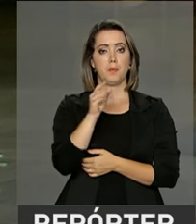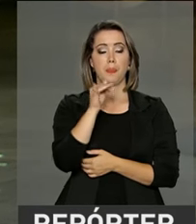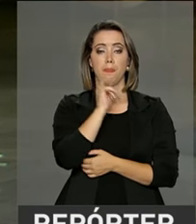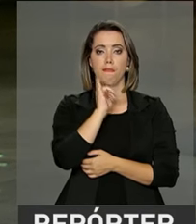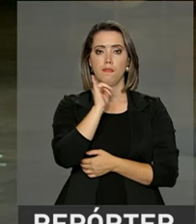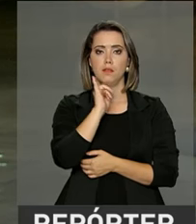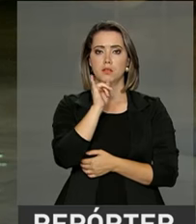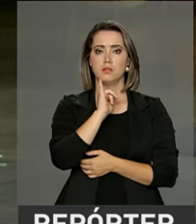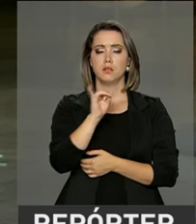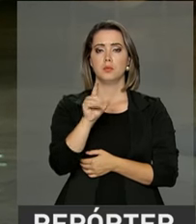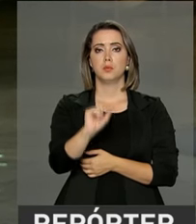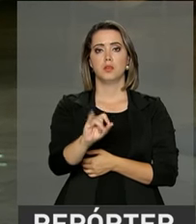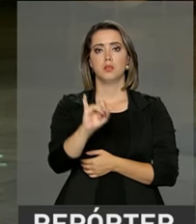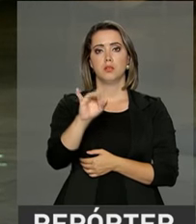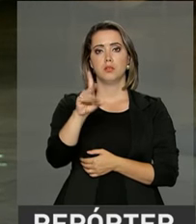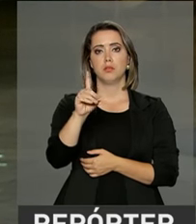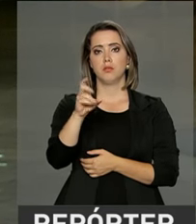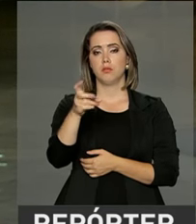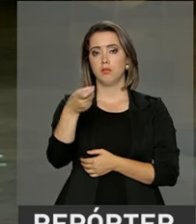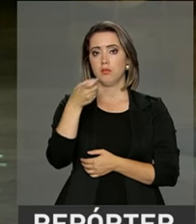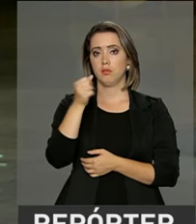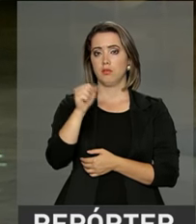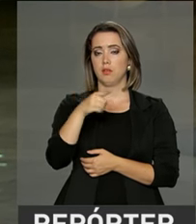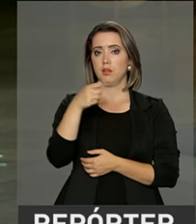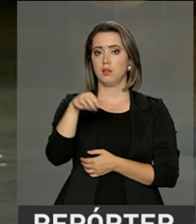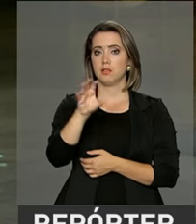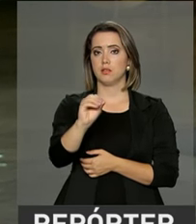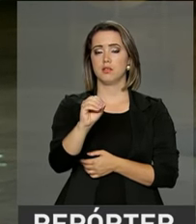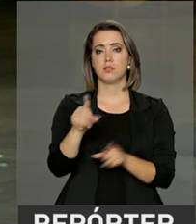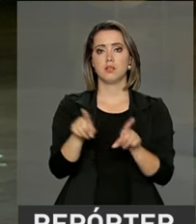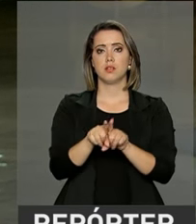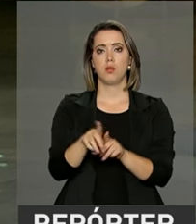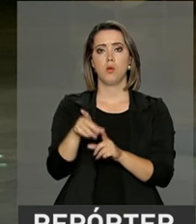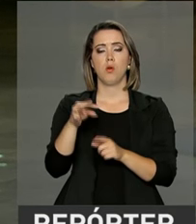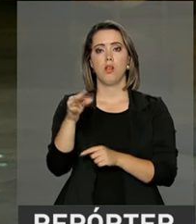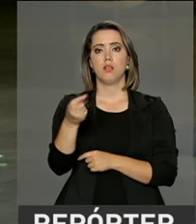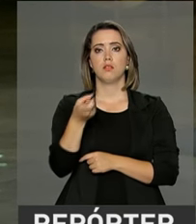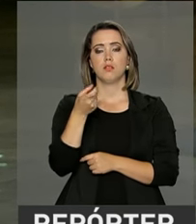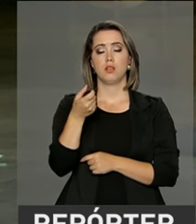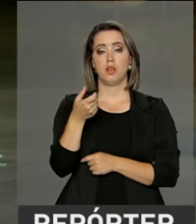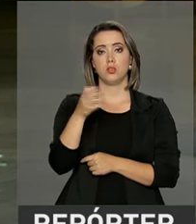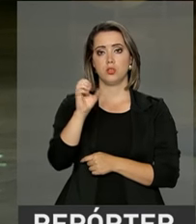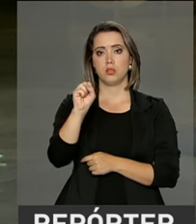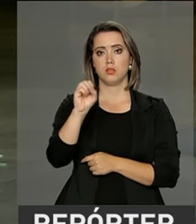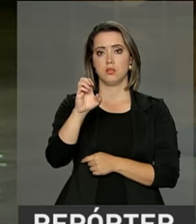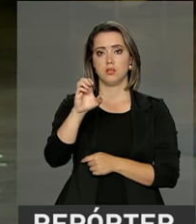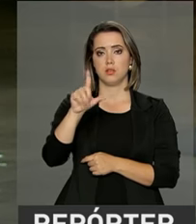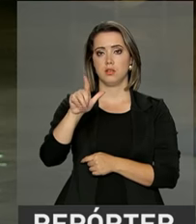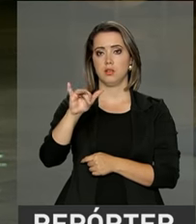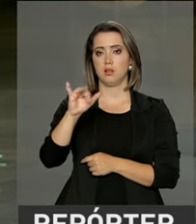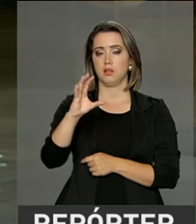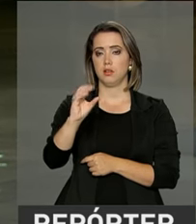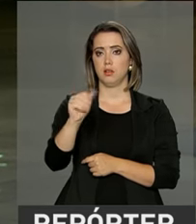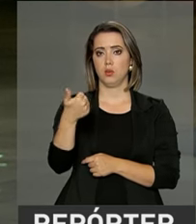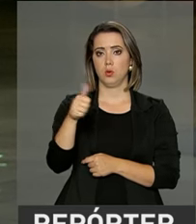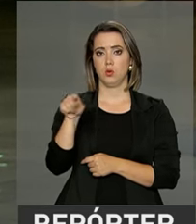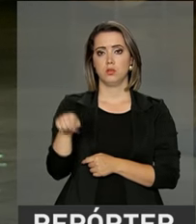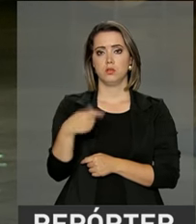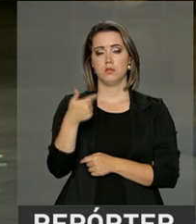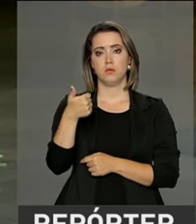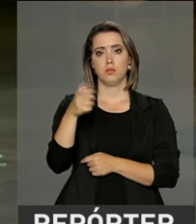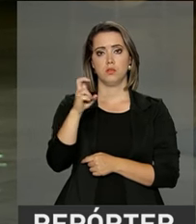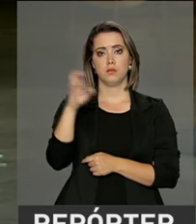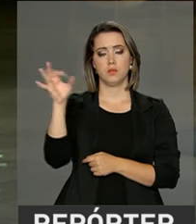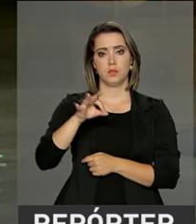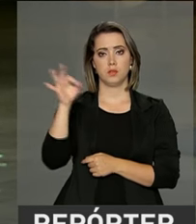a indexação à taxa Selic, que hoje está em 11,25% ao ano. A pessoa compra o